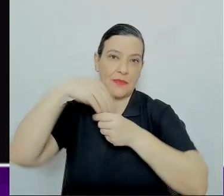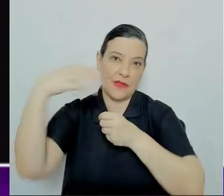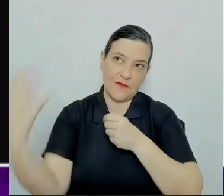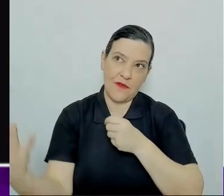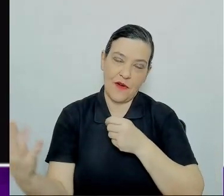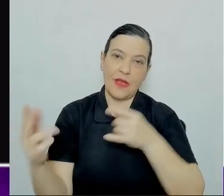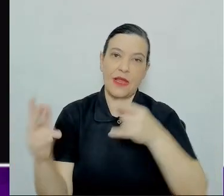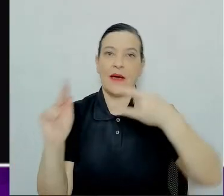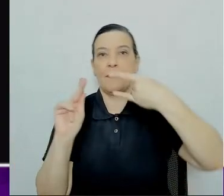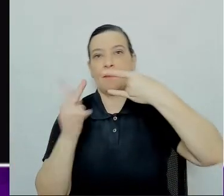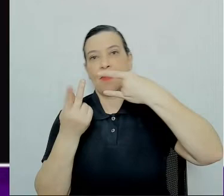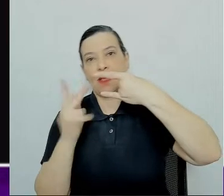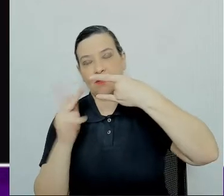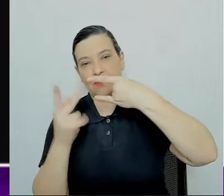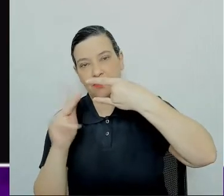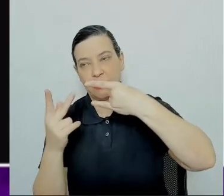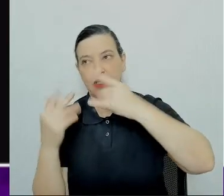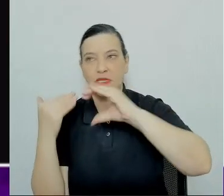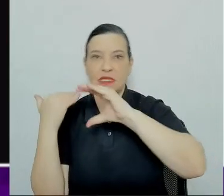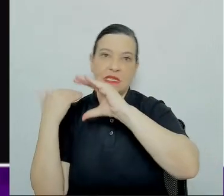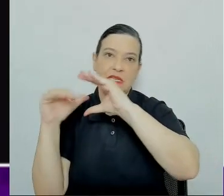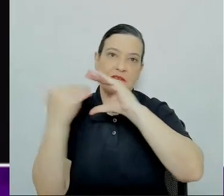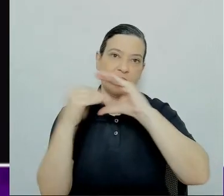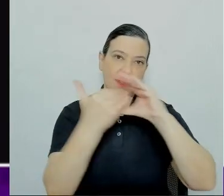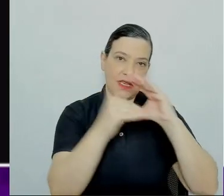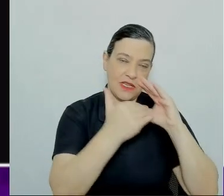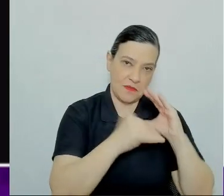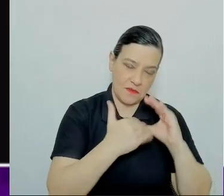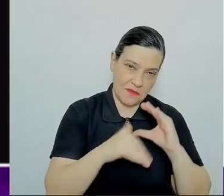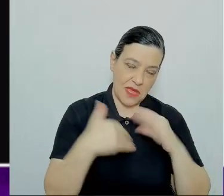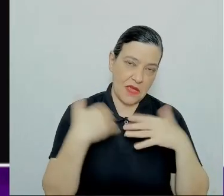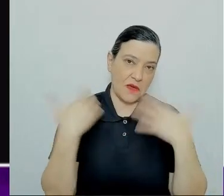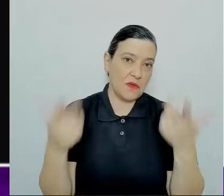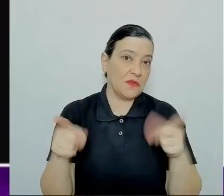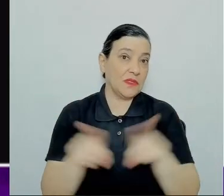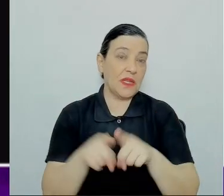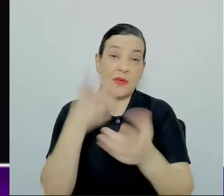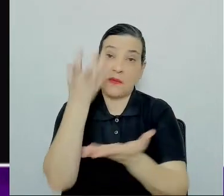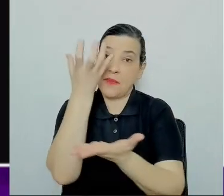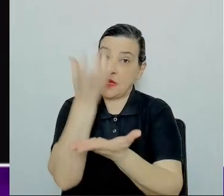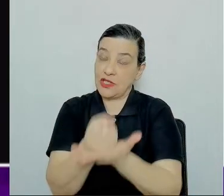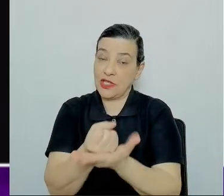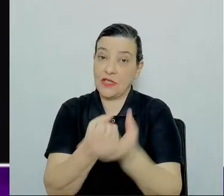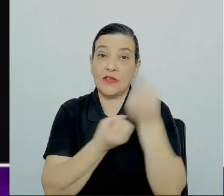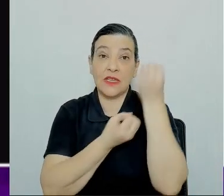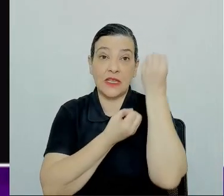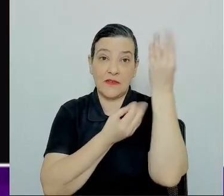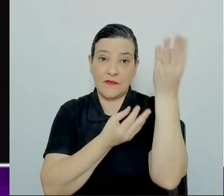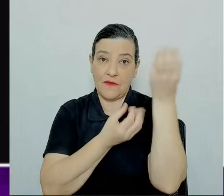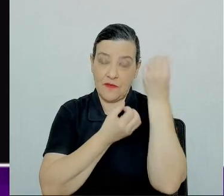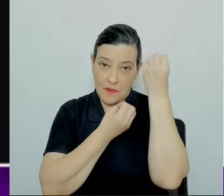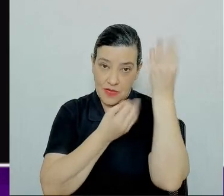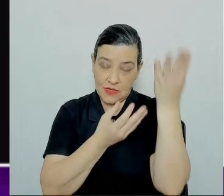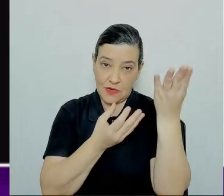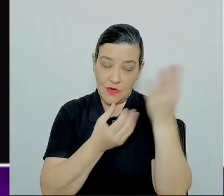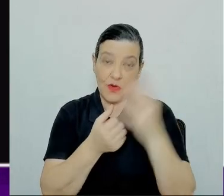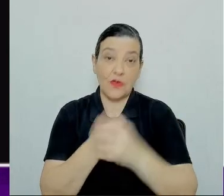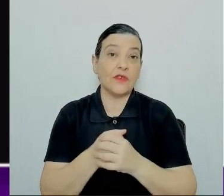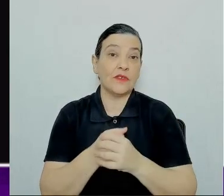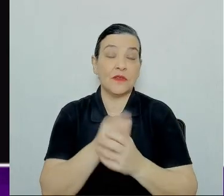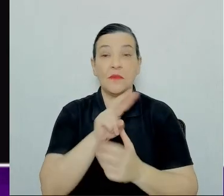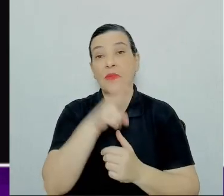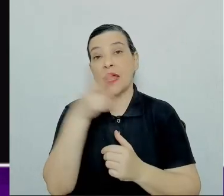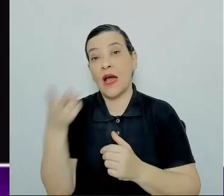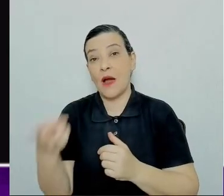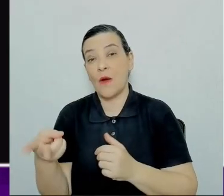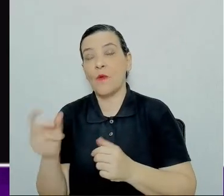Teams, seja enviando um e-mail, uma mensagem, seja baixando informações de um SharePoint para um dispositivo,